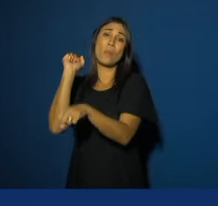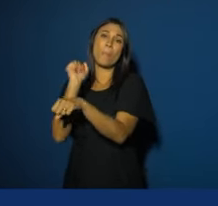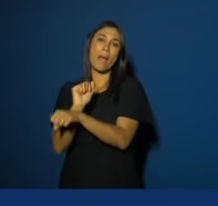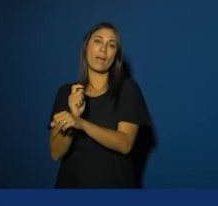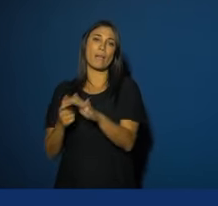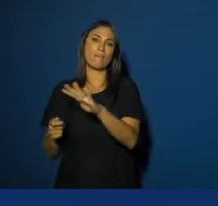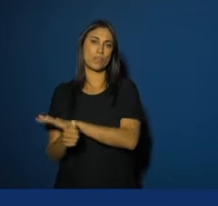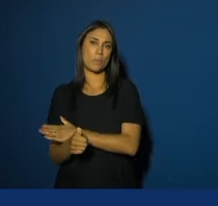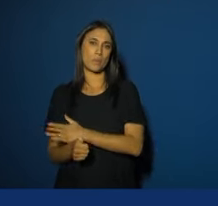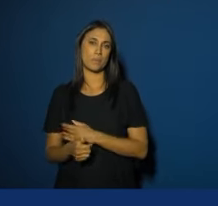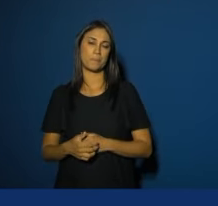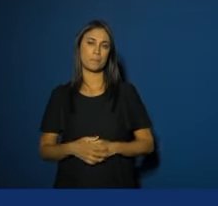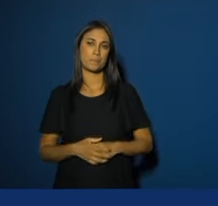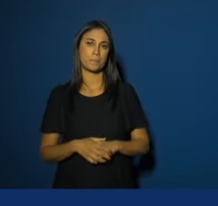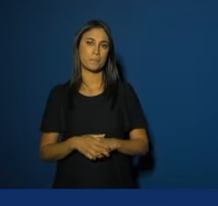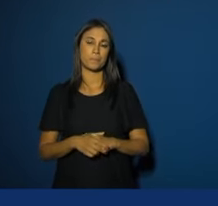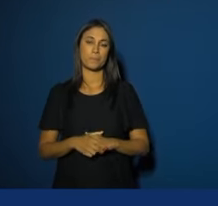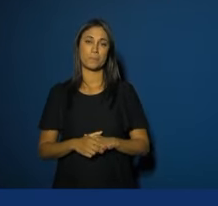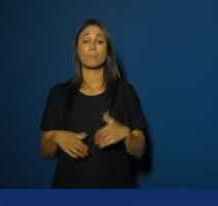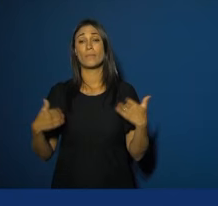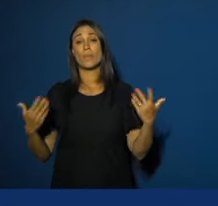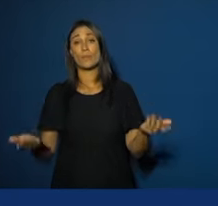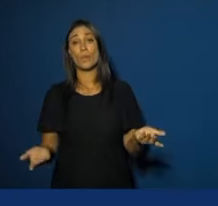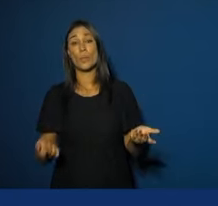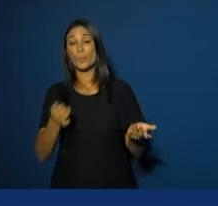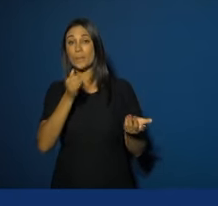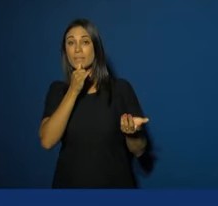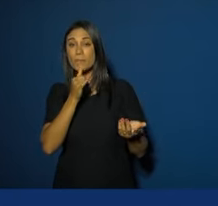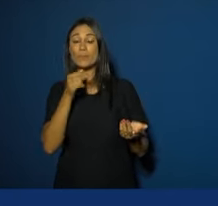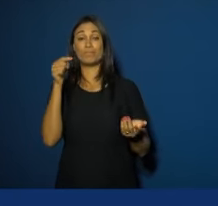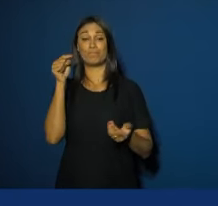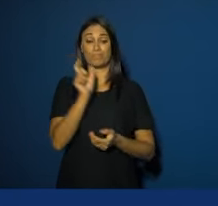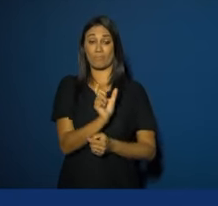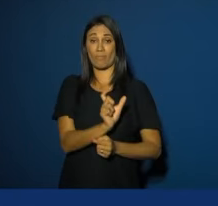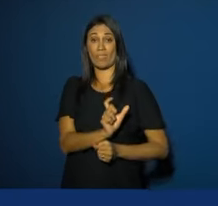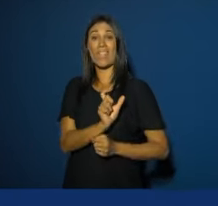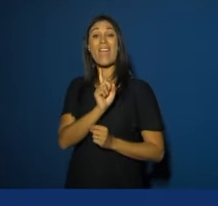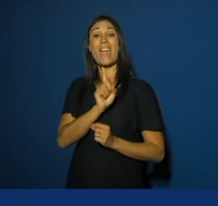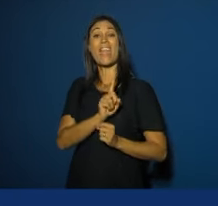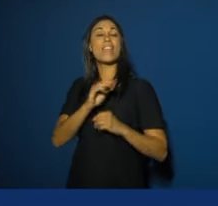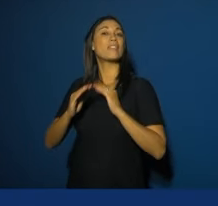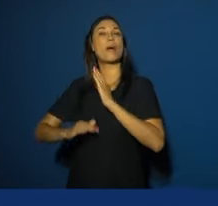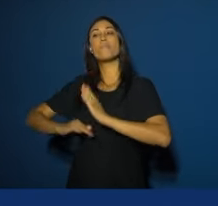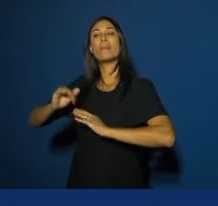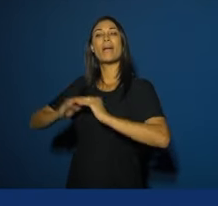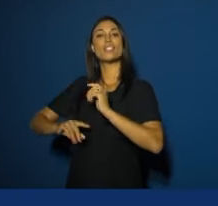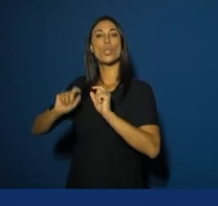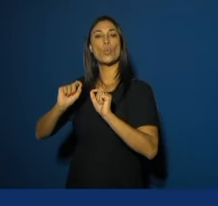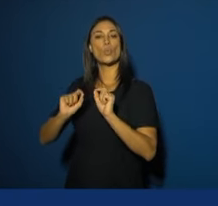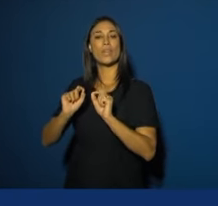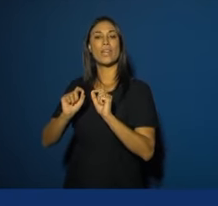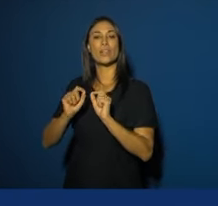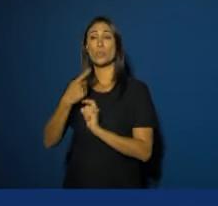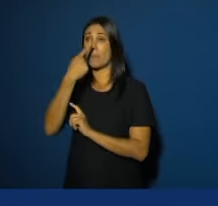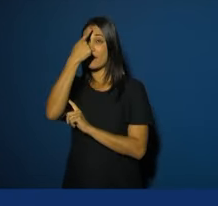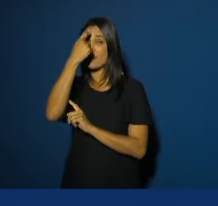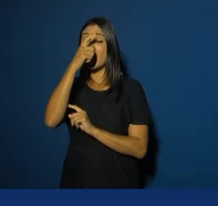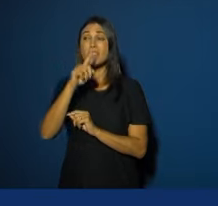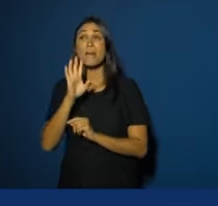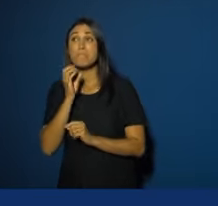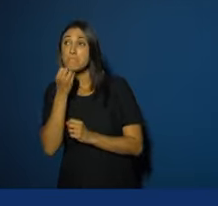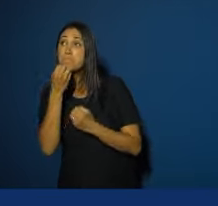os investimentos então relicitação se transformou na prática a despeito de uma ideia